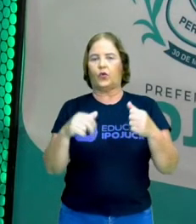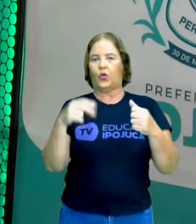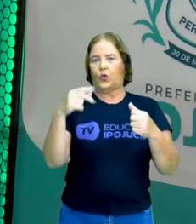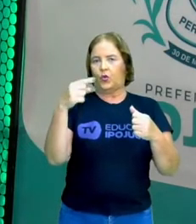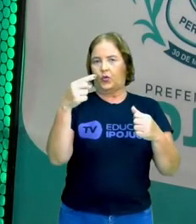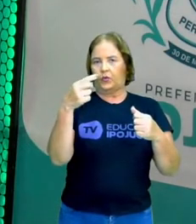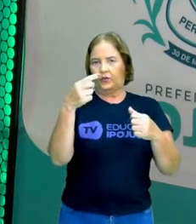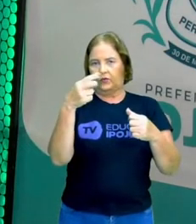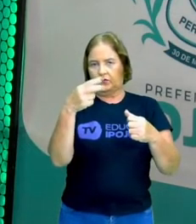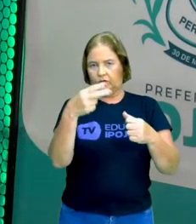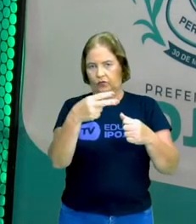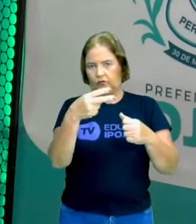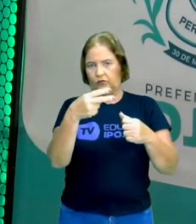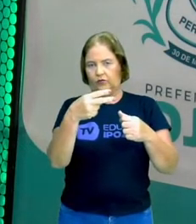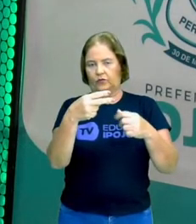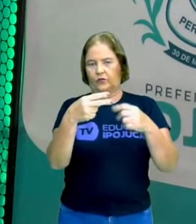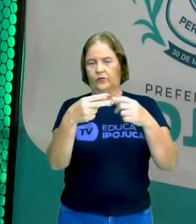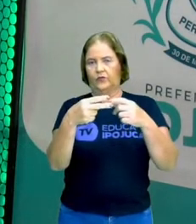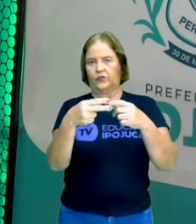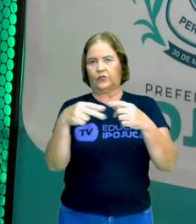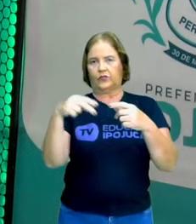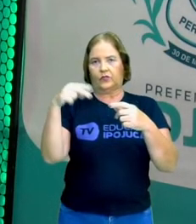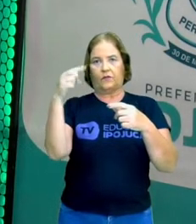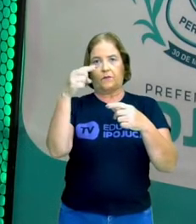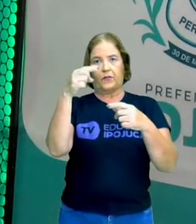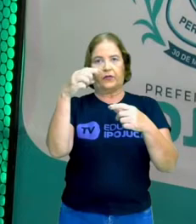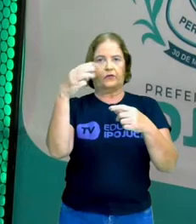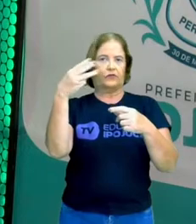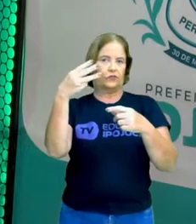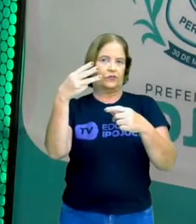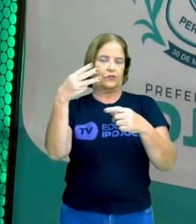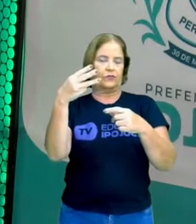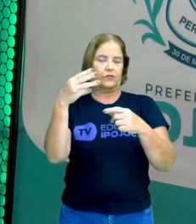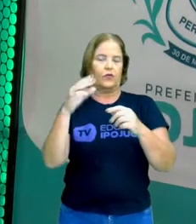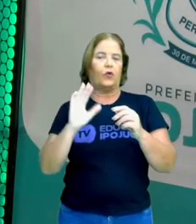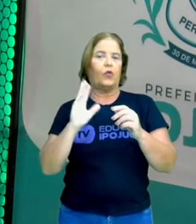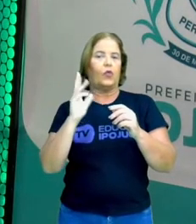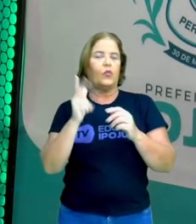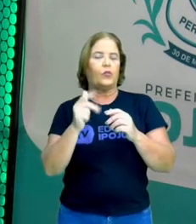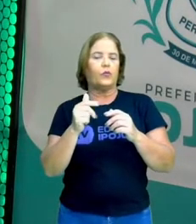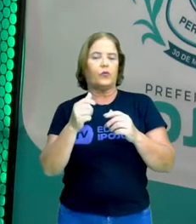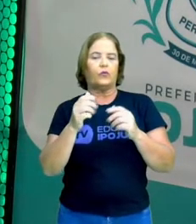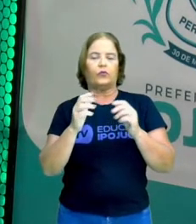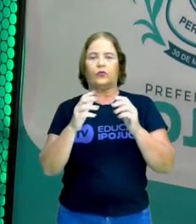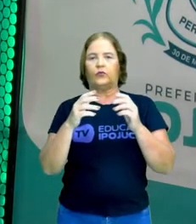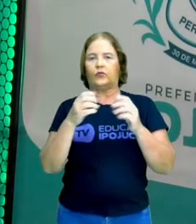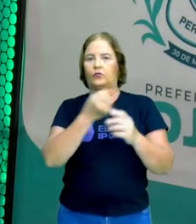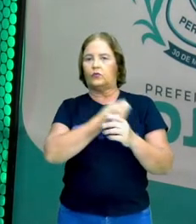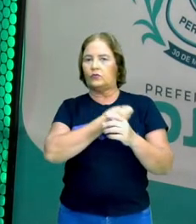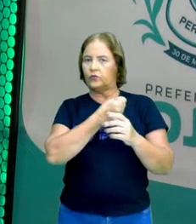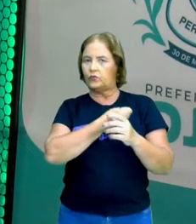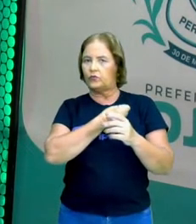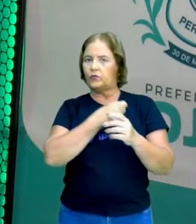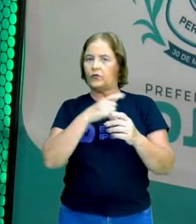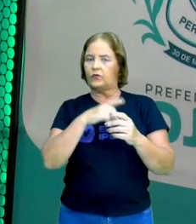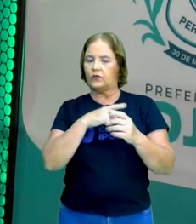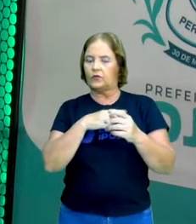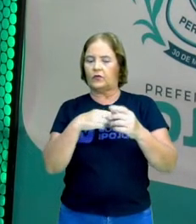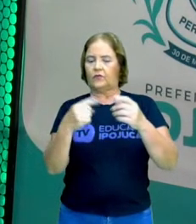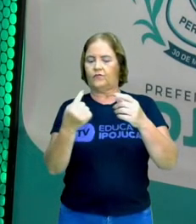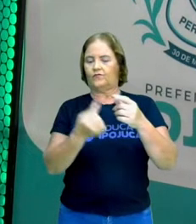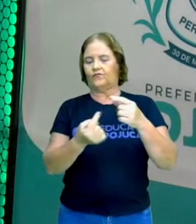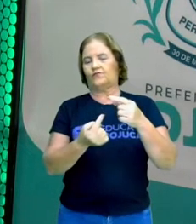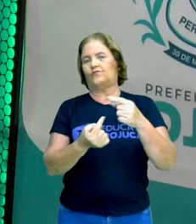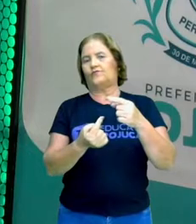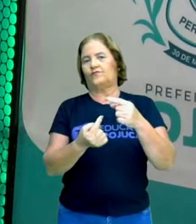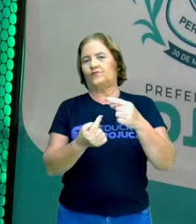a menos 3. Lembre-se que todo número racional ele tem um número 1 embaixo,